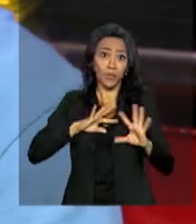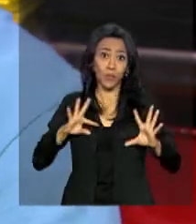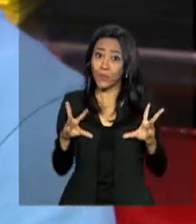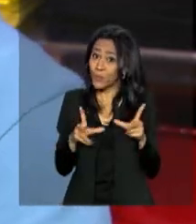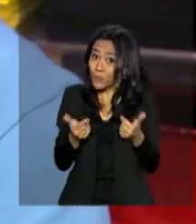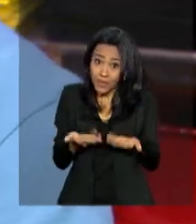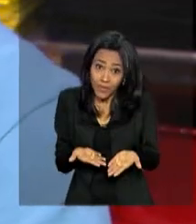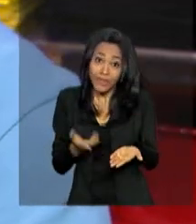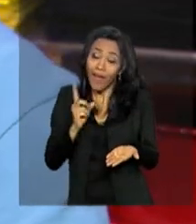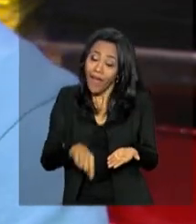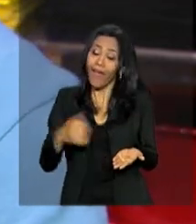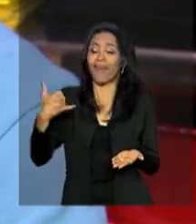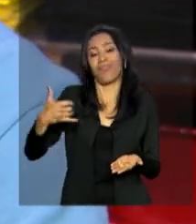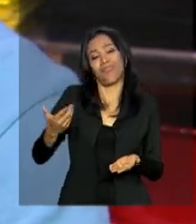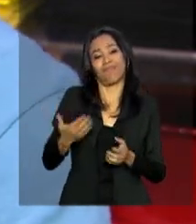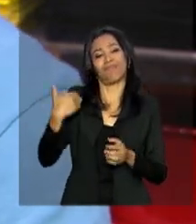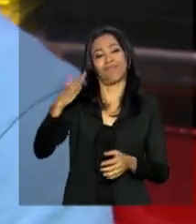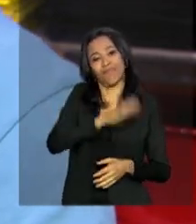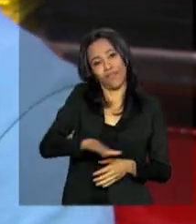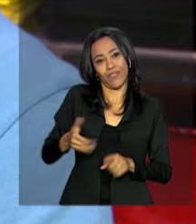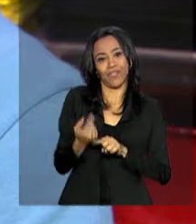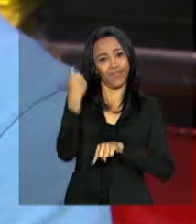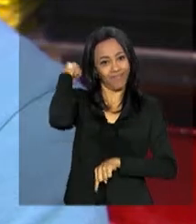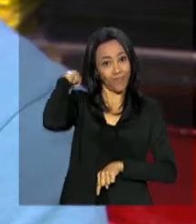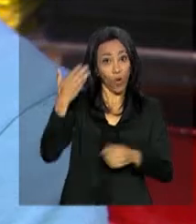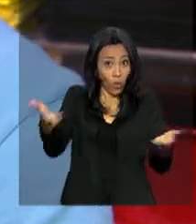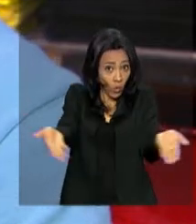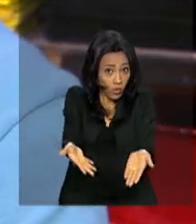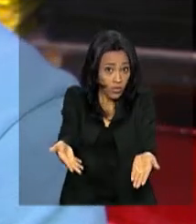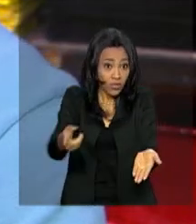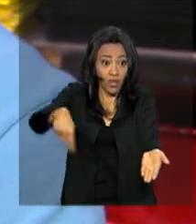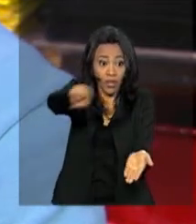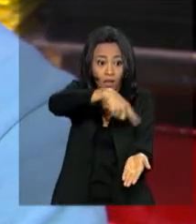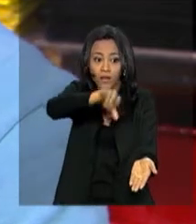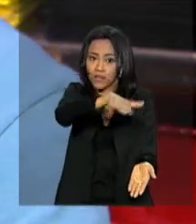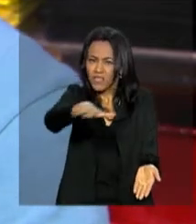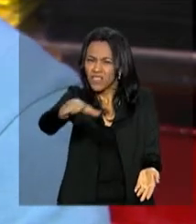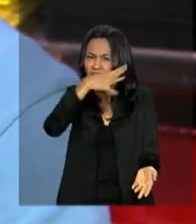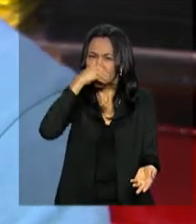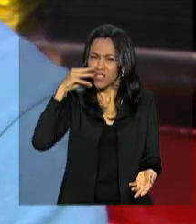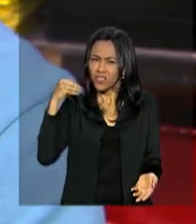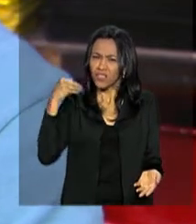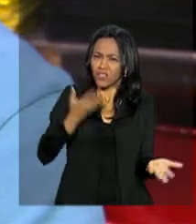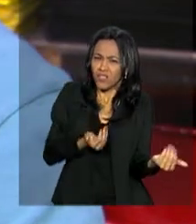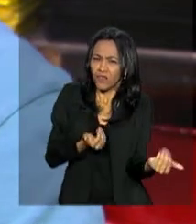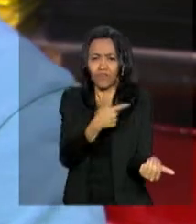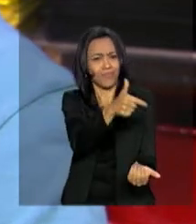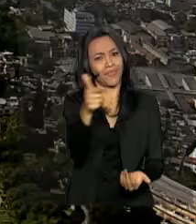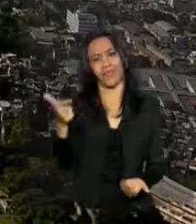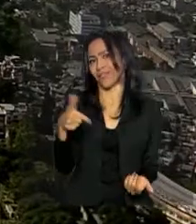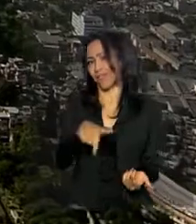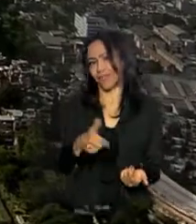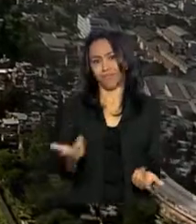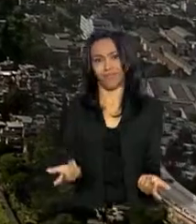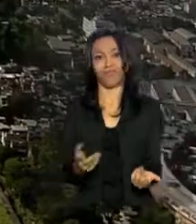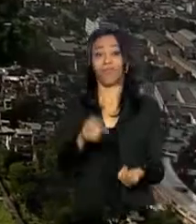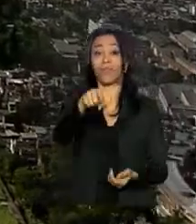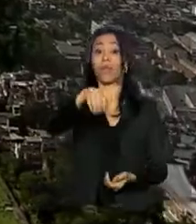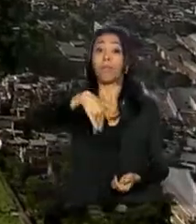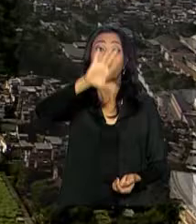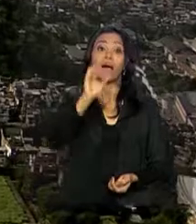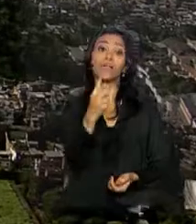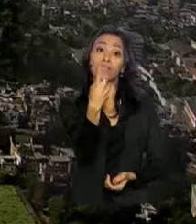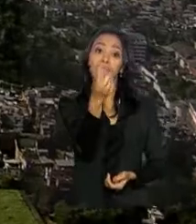foi a nossa infância no Rio de Janeiro, coisa que hoje as crianças, os jovens, adolescentes, não tem mais isso. Com mais de